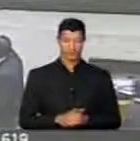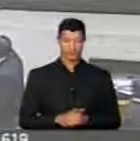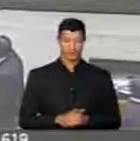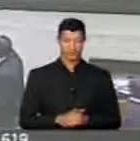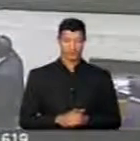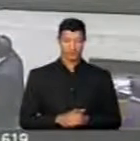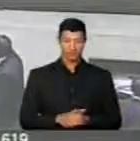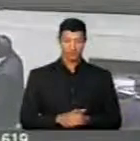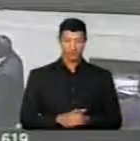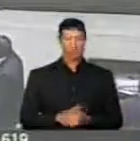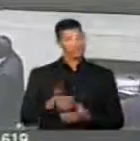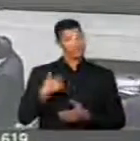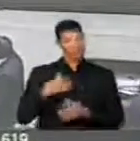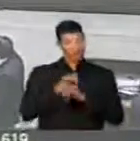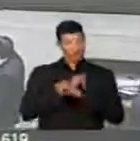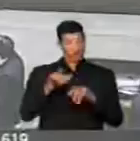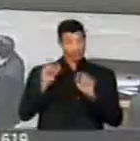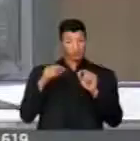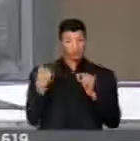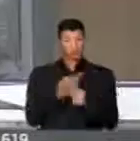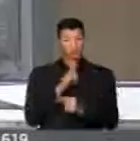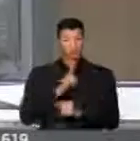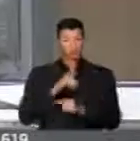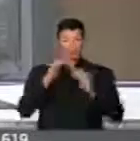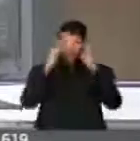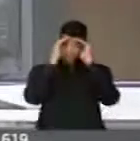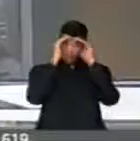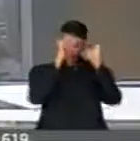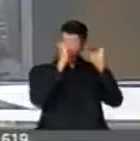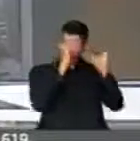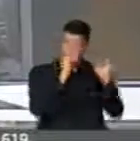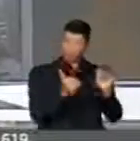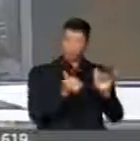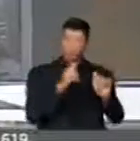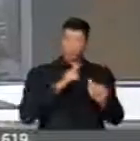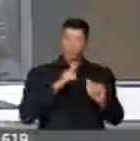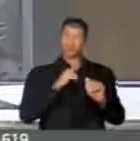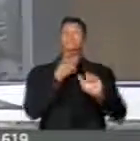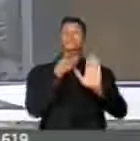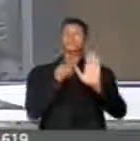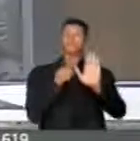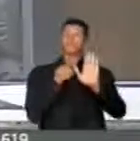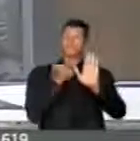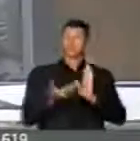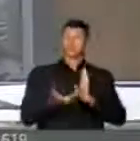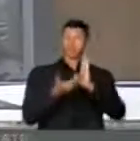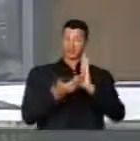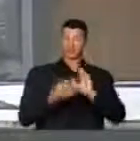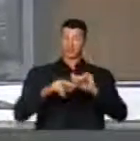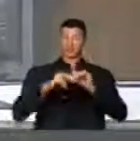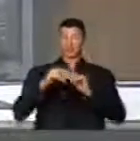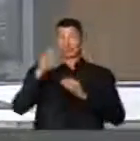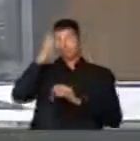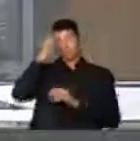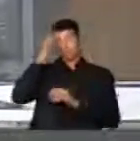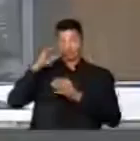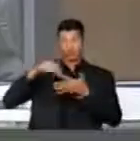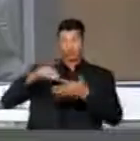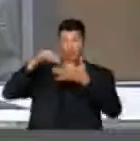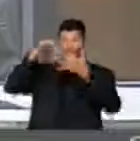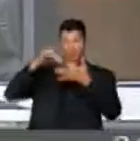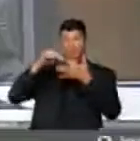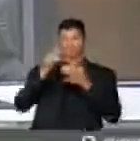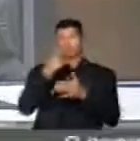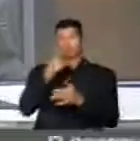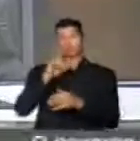Quero informar vossas excelências que nós temos que respeitar. Há uma preferência na casa pela palavra dos líderes.